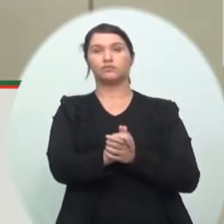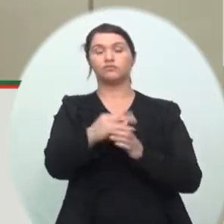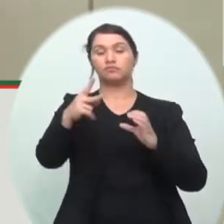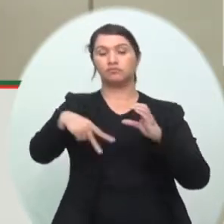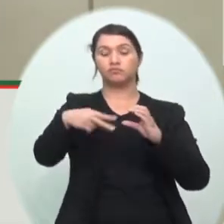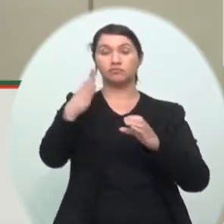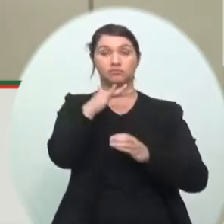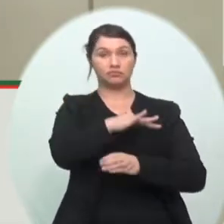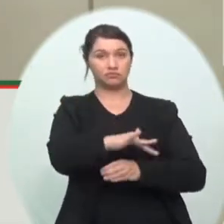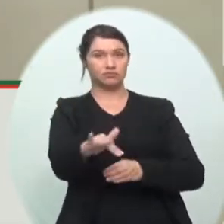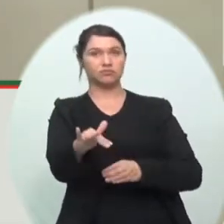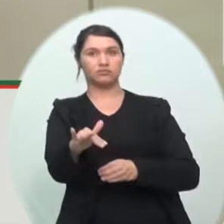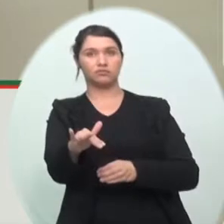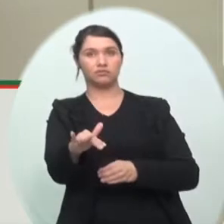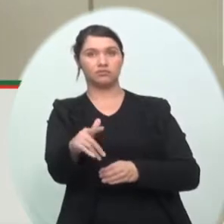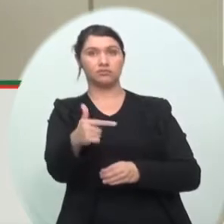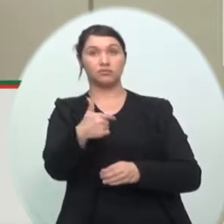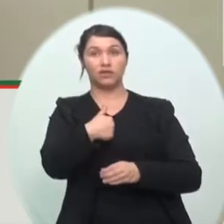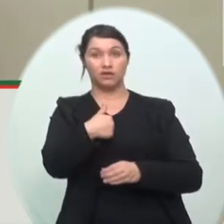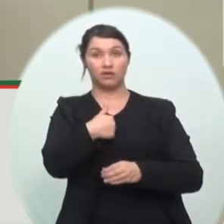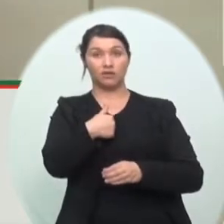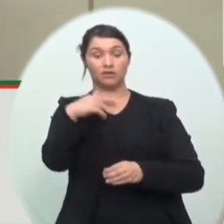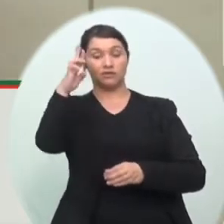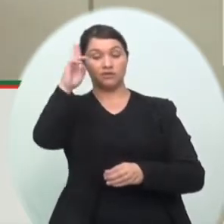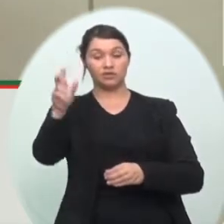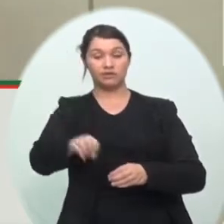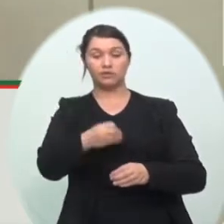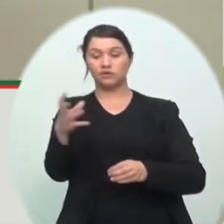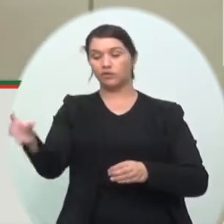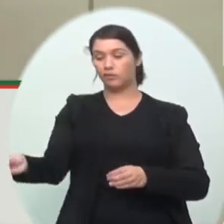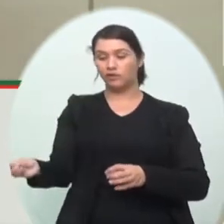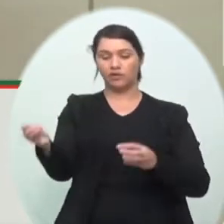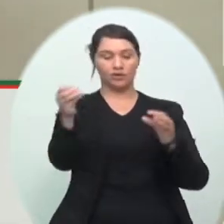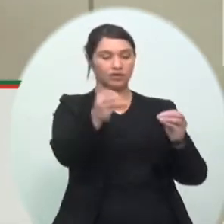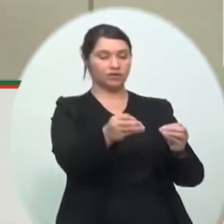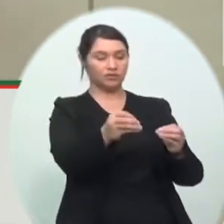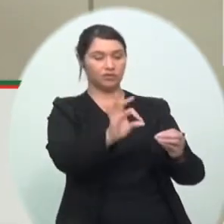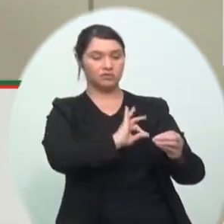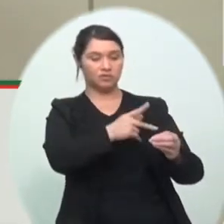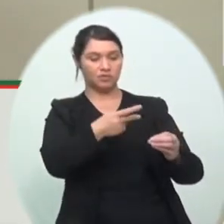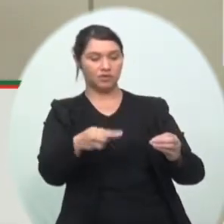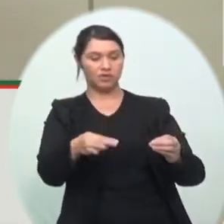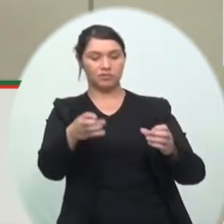recebeu os integrantes, os vereadores mirins do ano passado, que eu estava presente, que eu estava